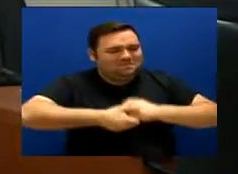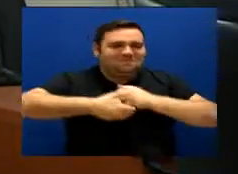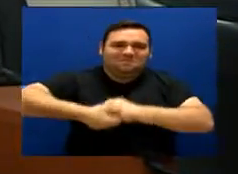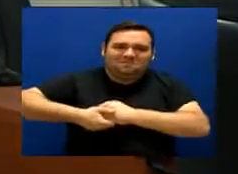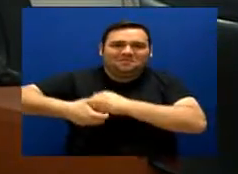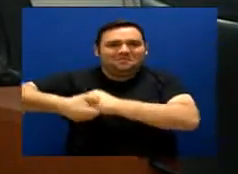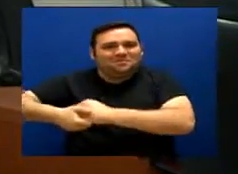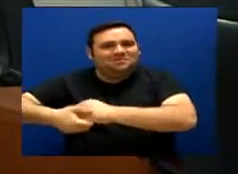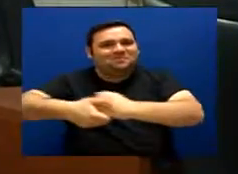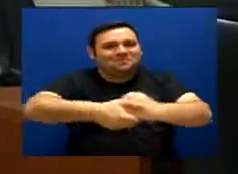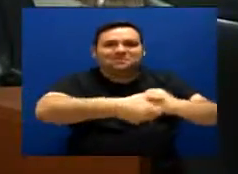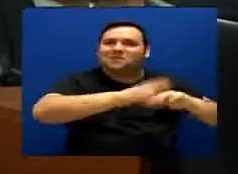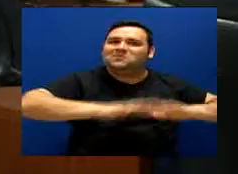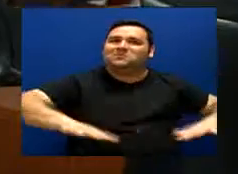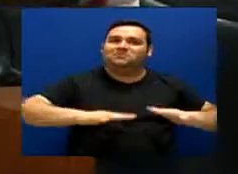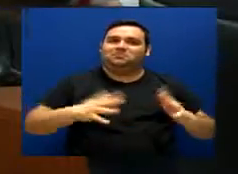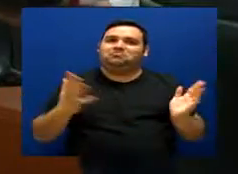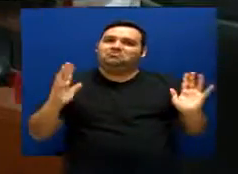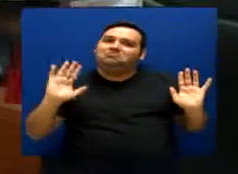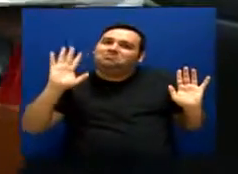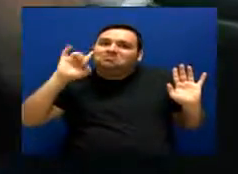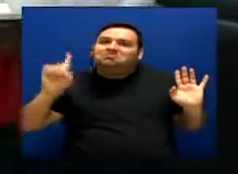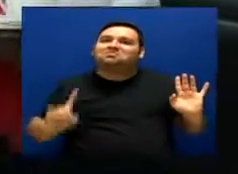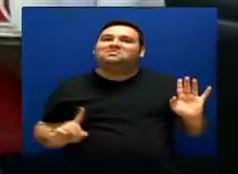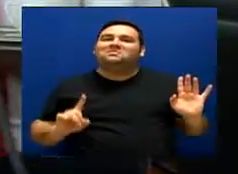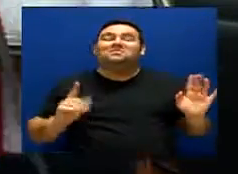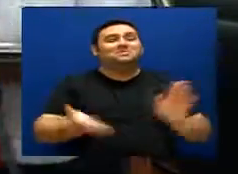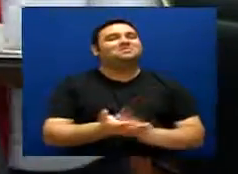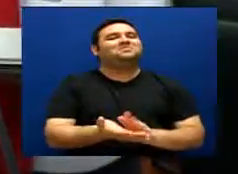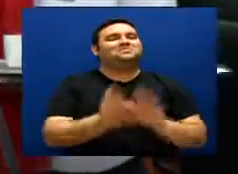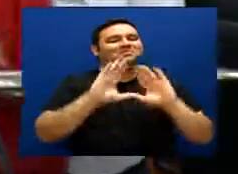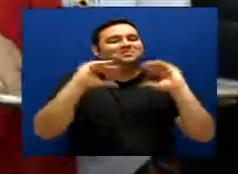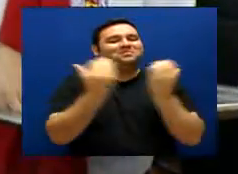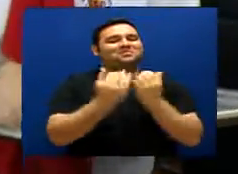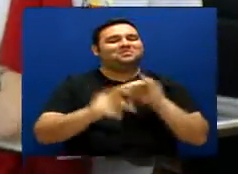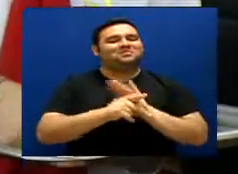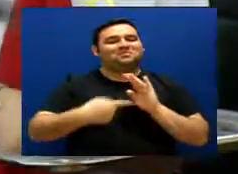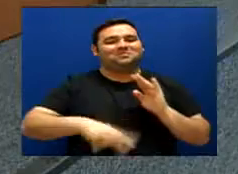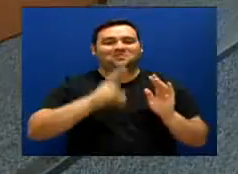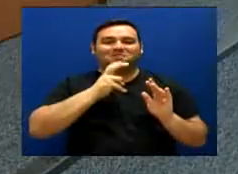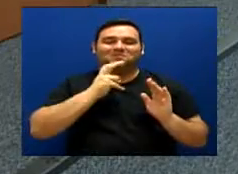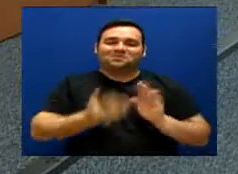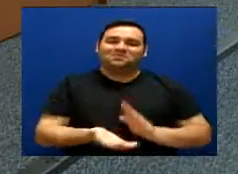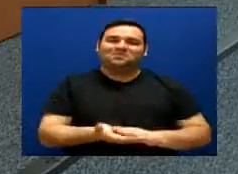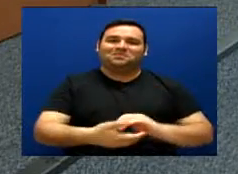isso. O senhor que está falando. Tá? Então, parabéns à Câmara Municipal também.